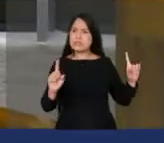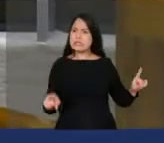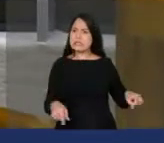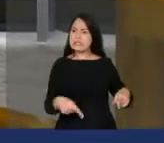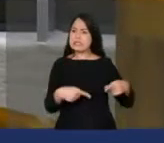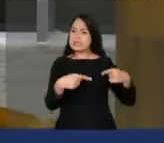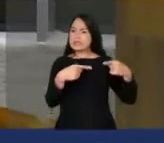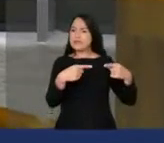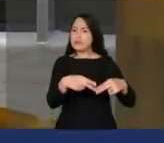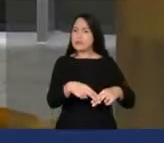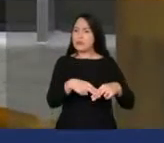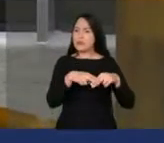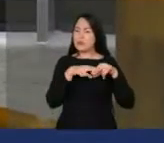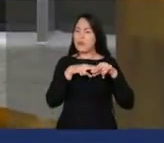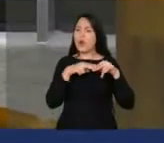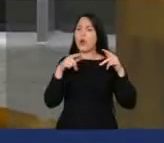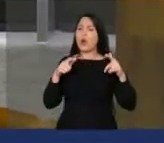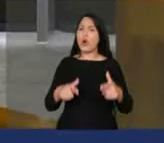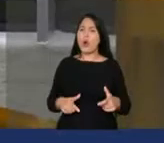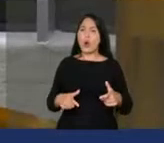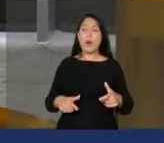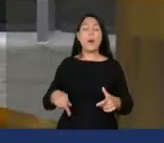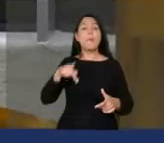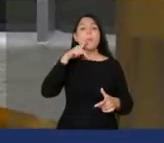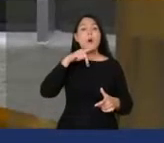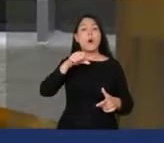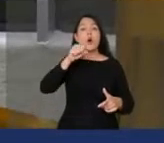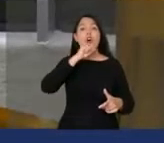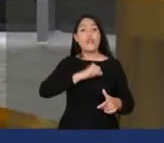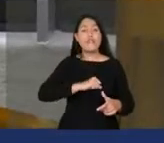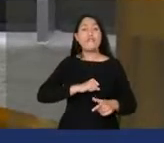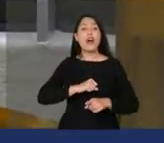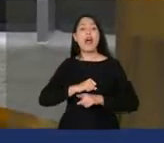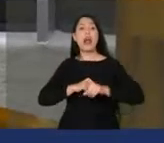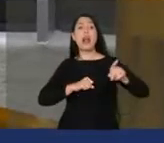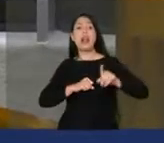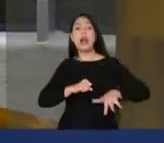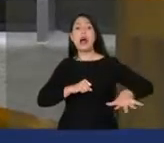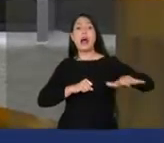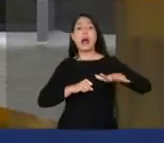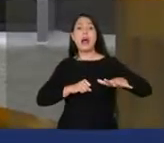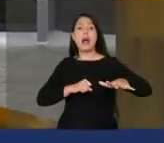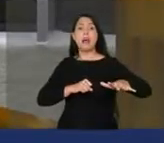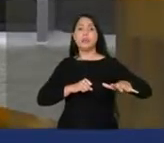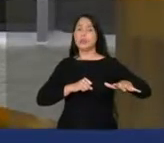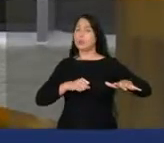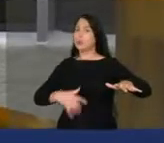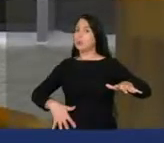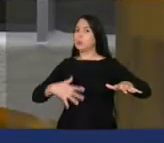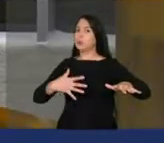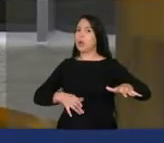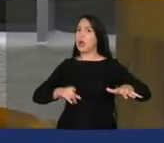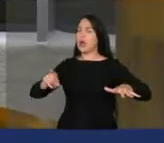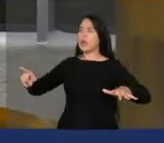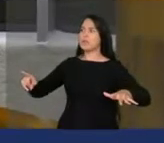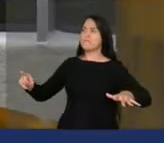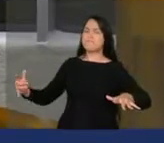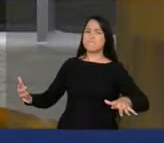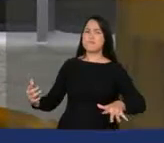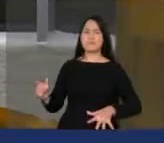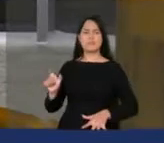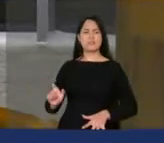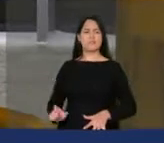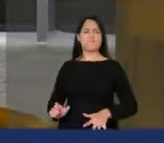Velho, enfrentando as batalhas e construindo também muitas vitórias, Mestre Gabriel se mostrou firme